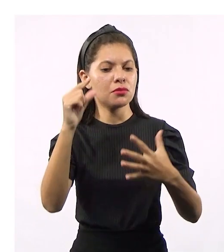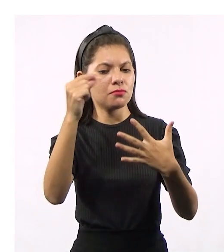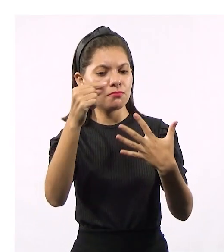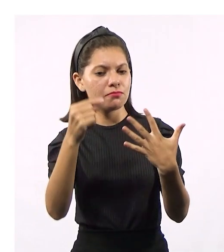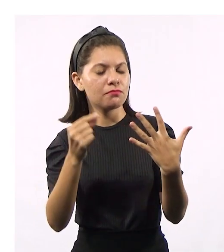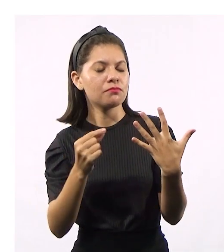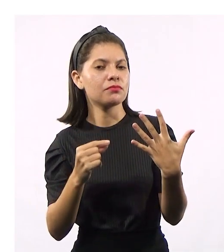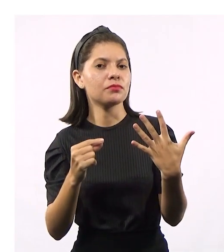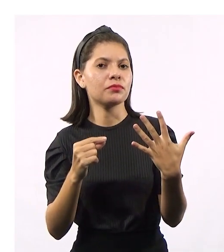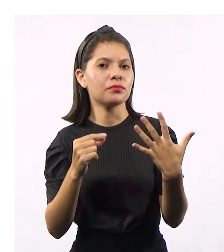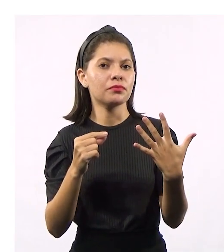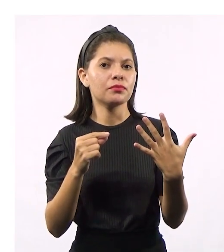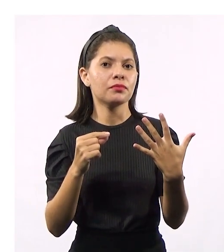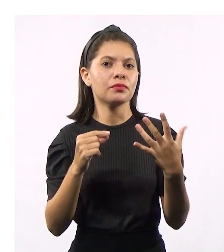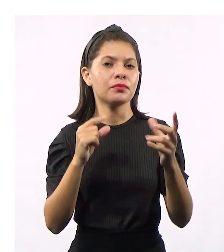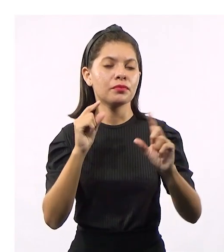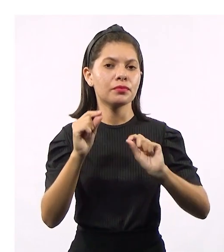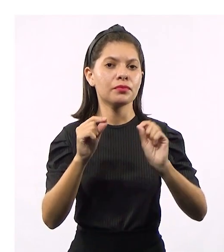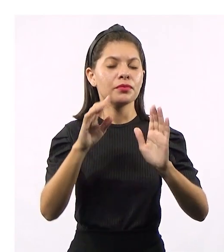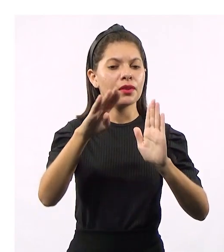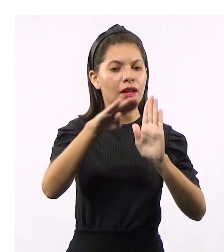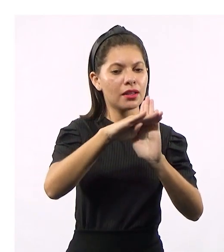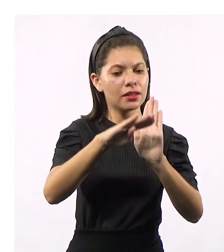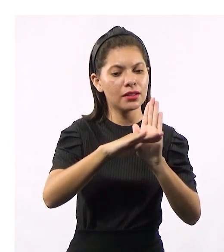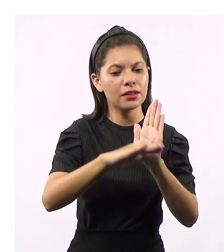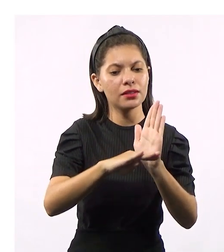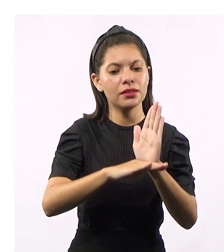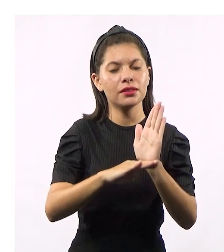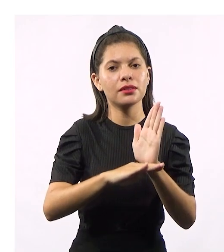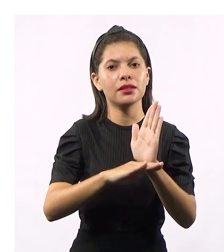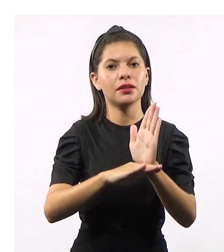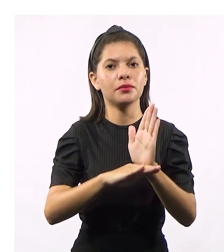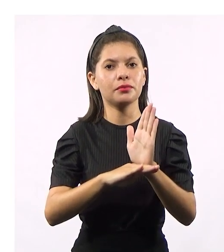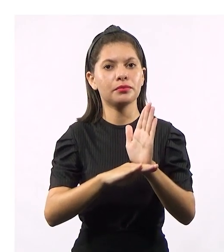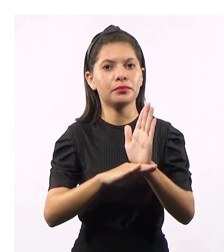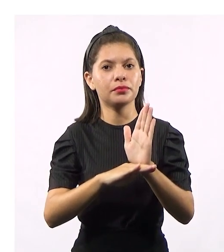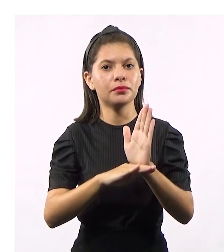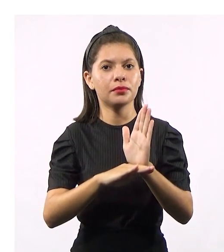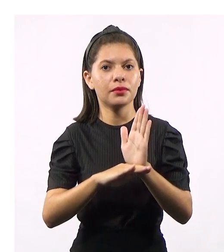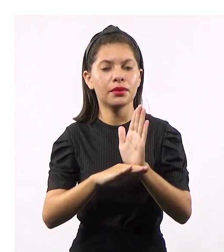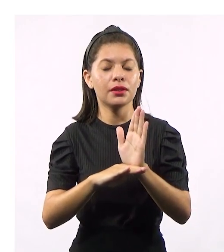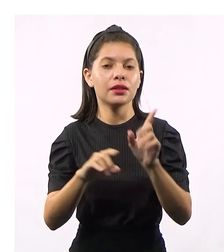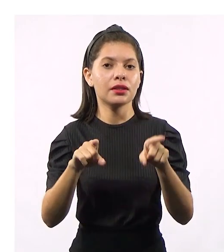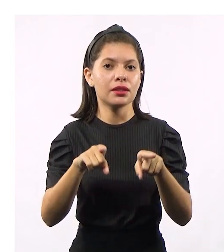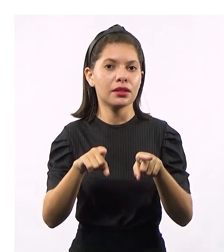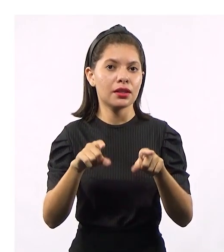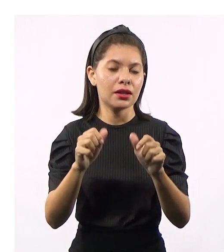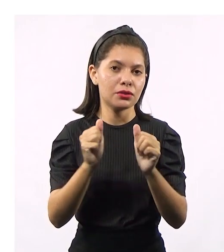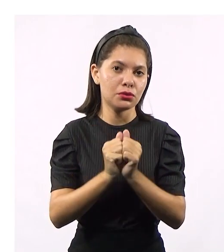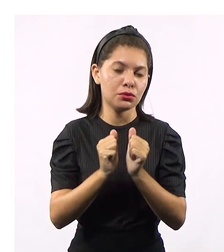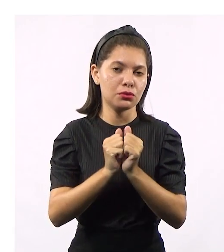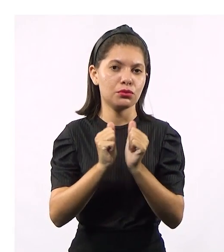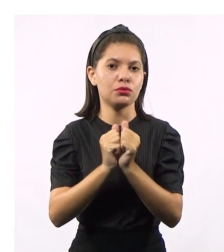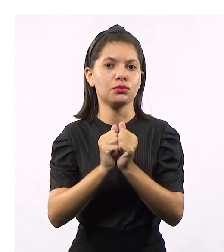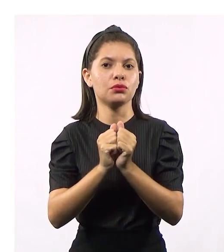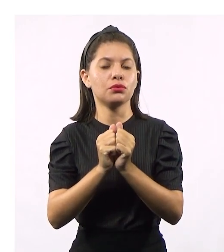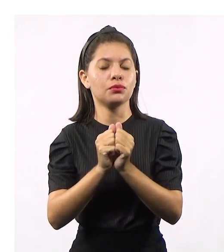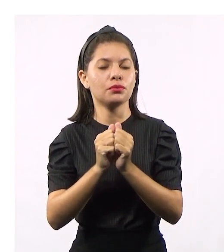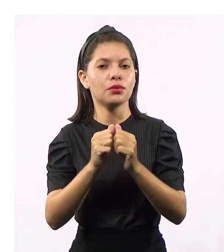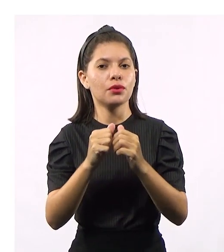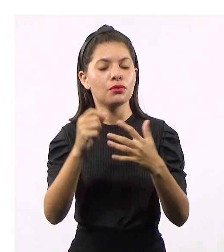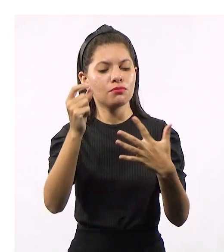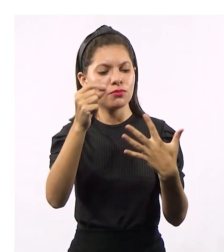de suspensa, que é uma variação do múltipla escolha. Permite o envio de arquivos. Então, se eu estou fazendo